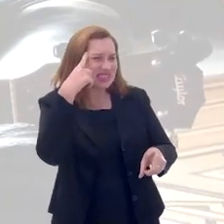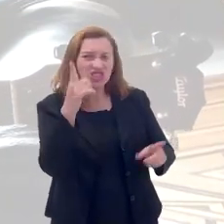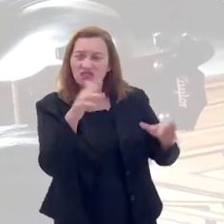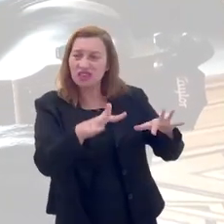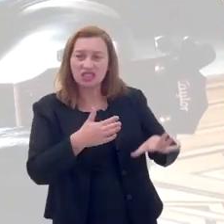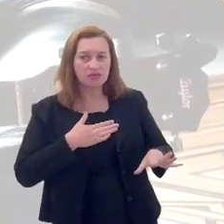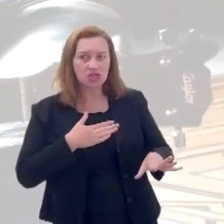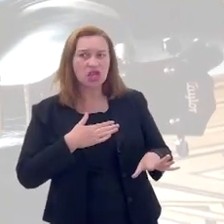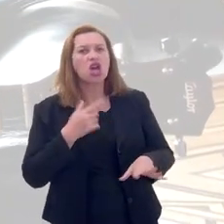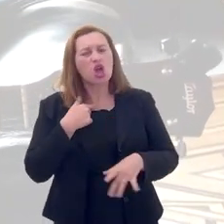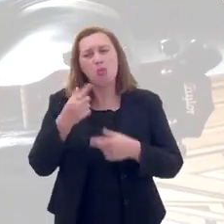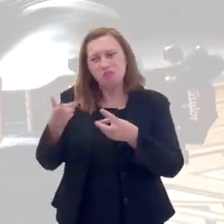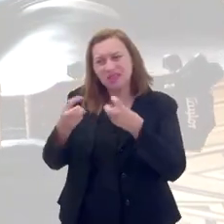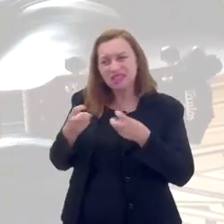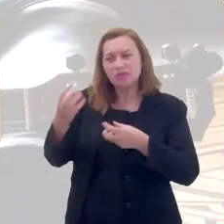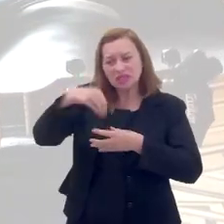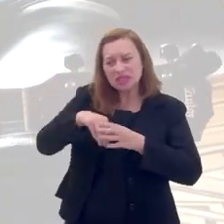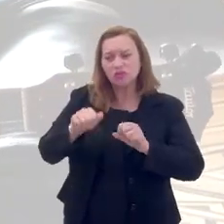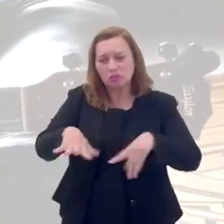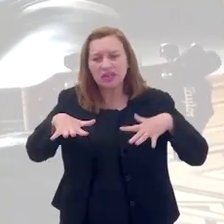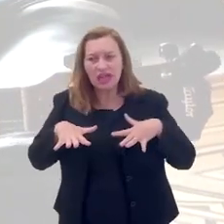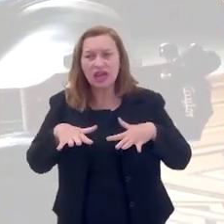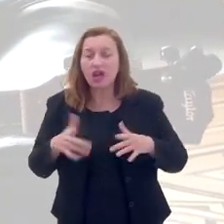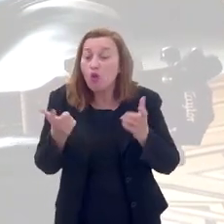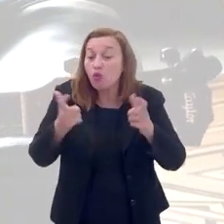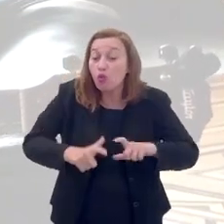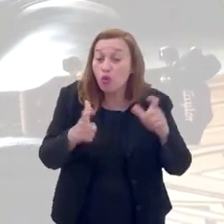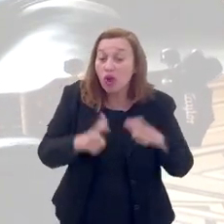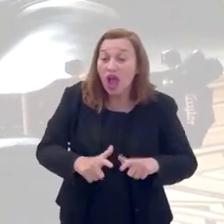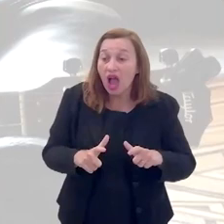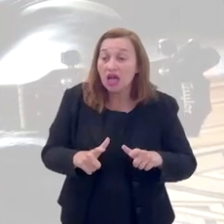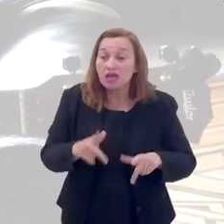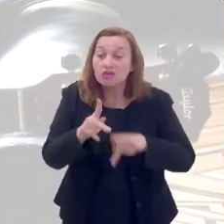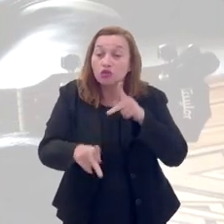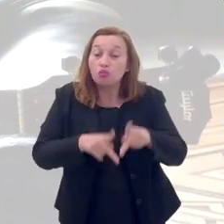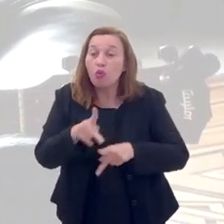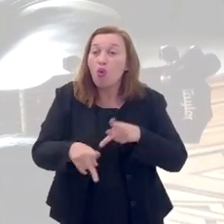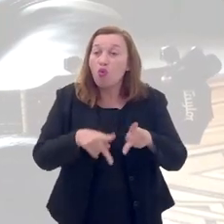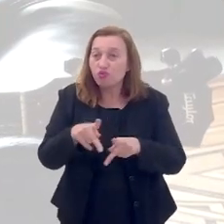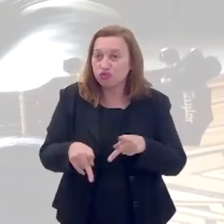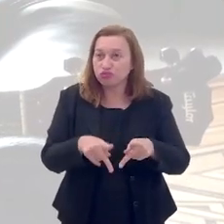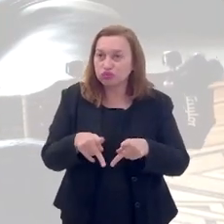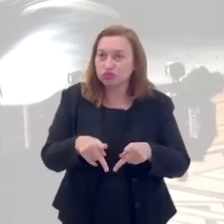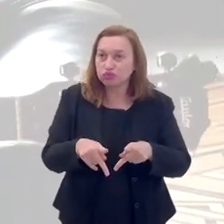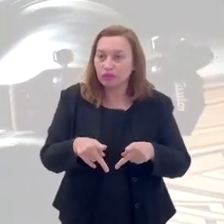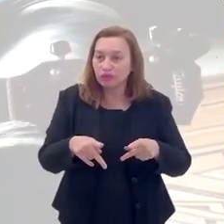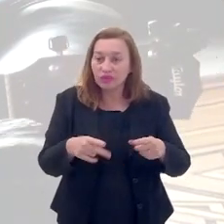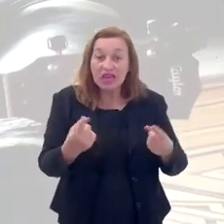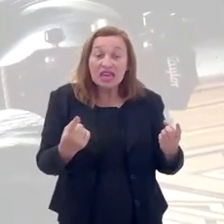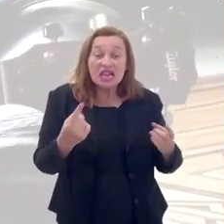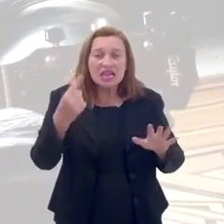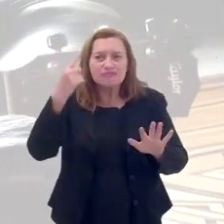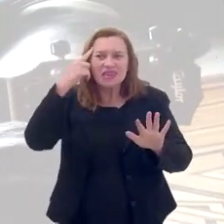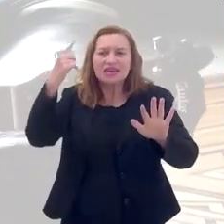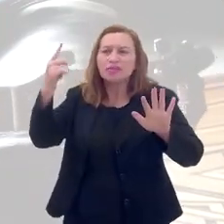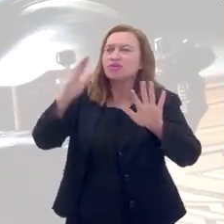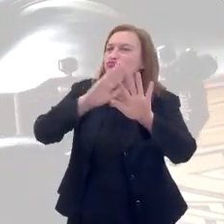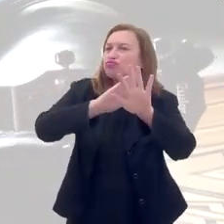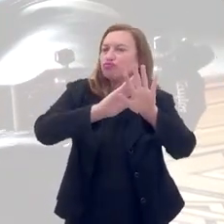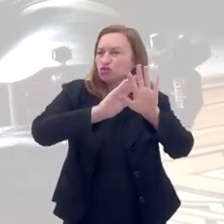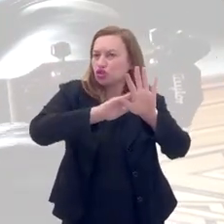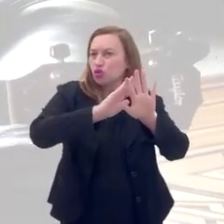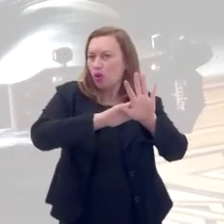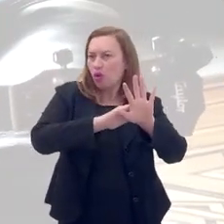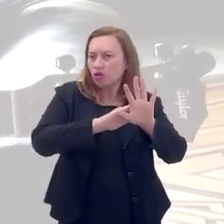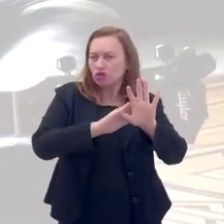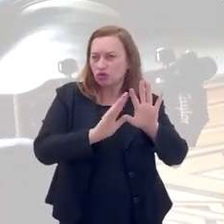mim eu percebo isso sabe eles no plenário o plenário é um lugar do povo é um lugar onde os embates ideológicos os